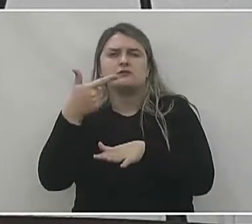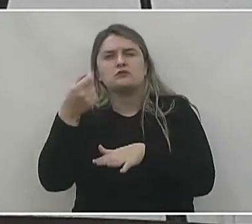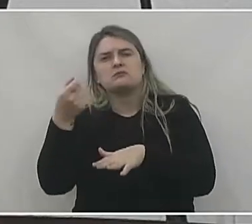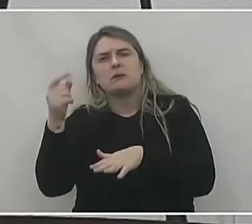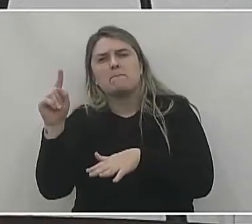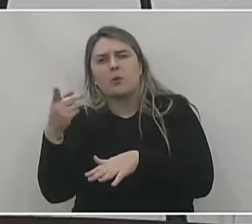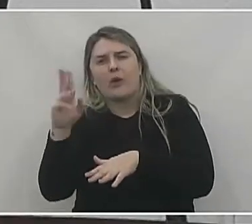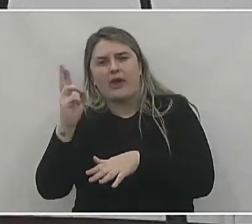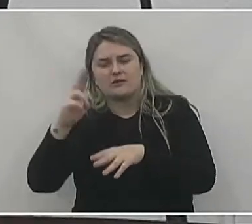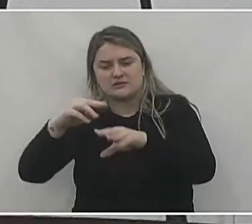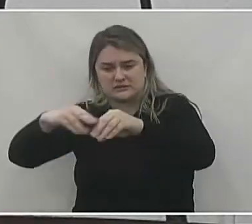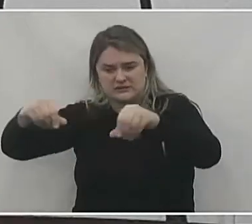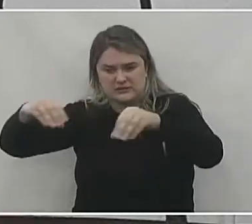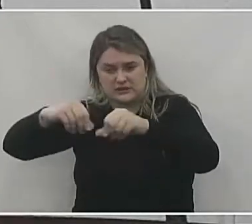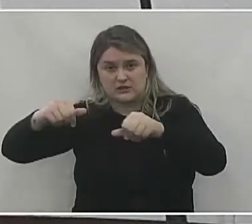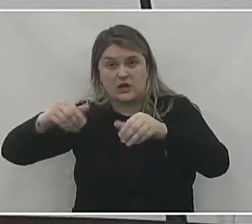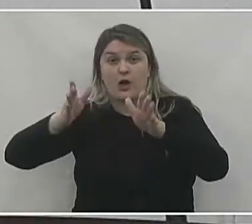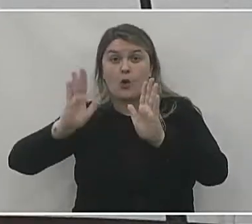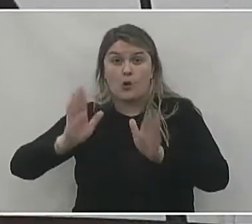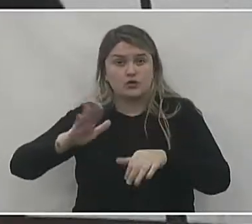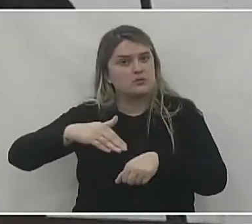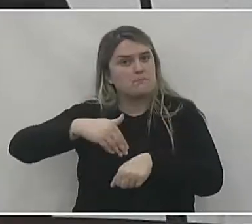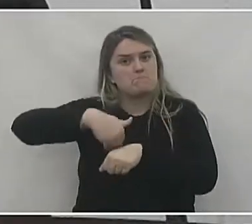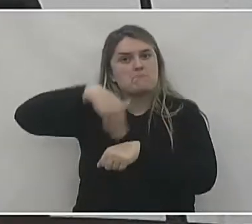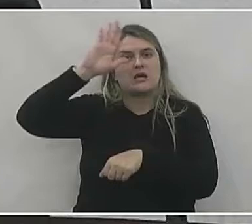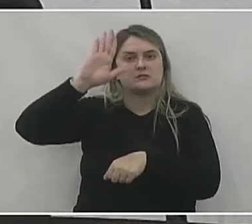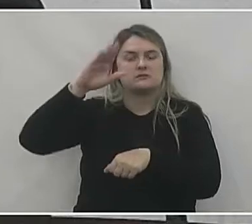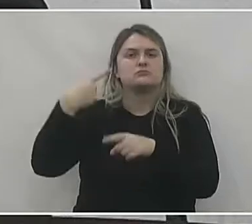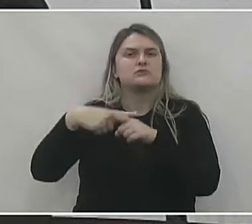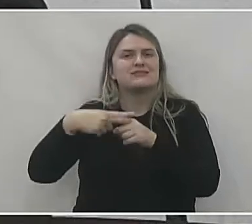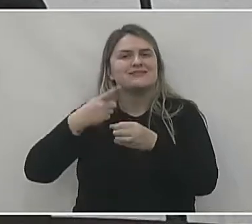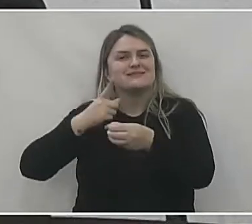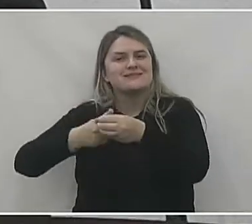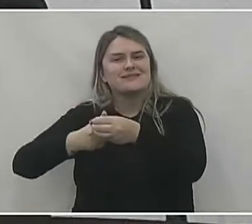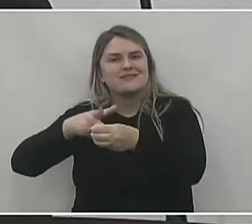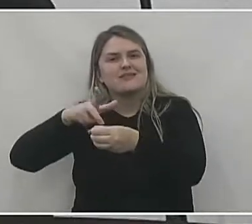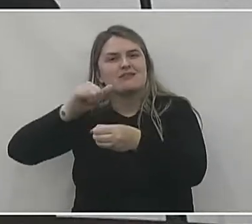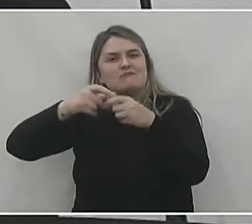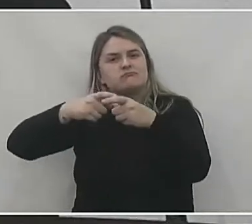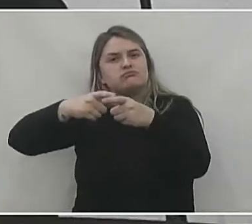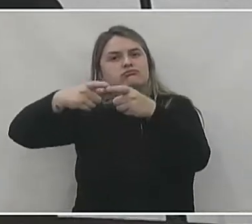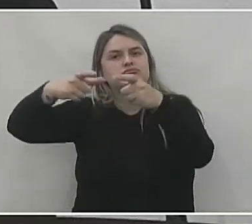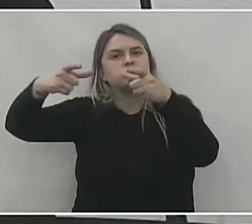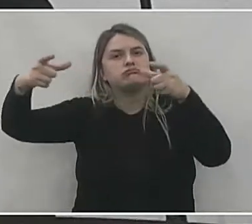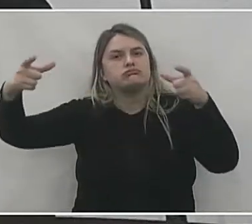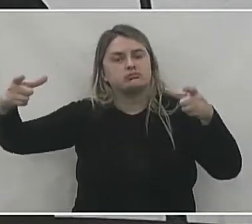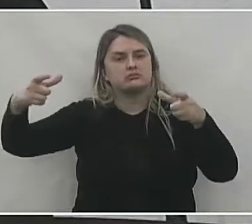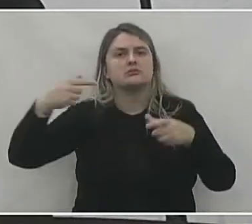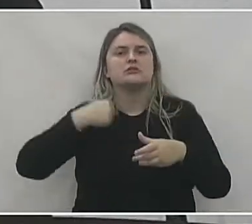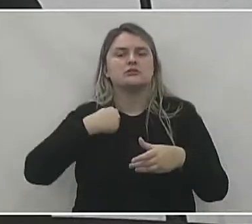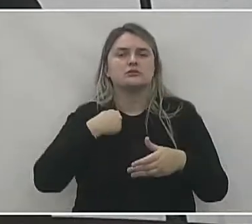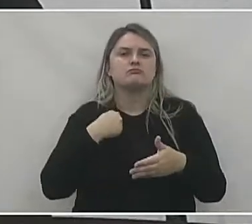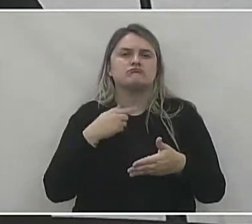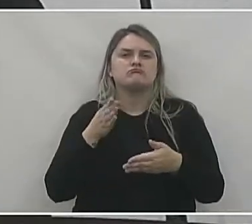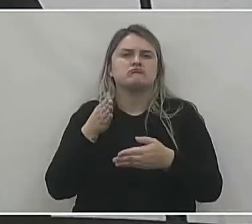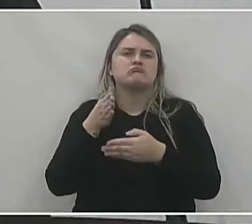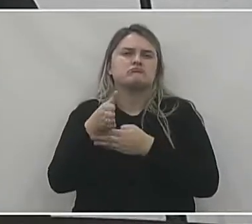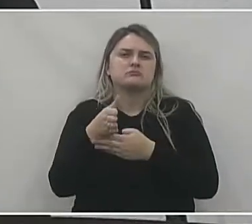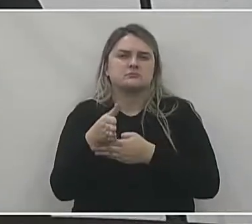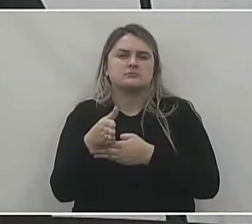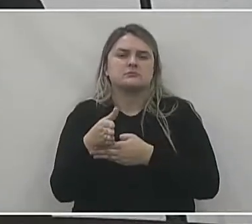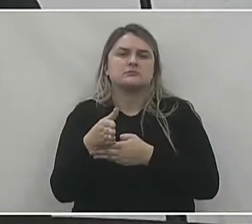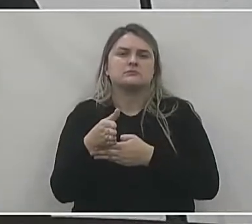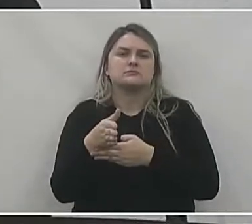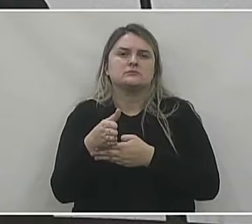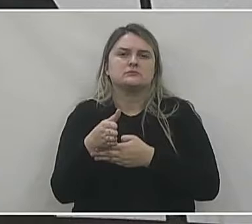ponte, hoje vale 500. Porque a cidade vai crescer nesse rumo. Eu estava agora eu entrei